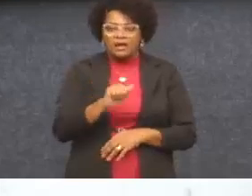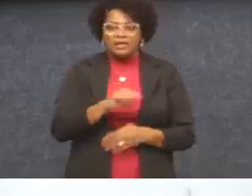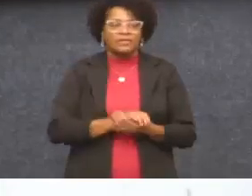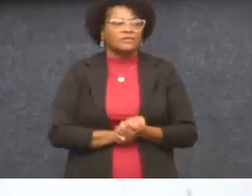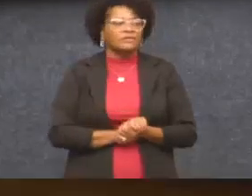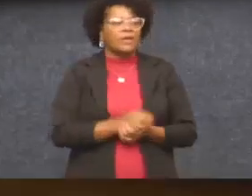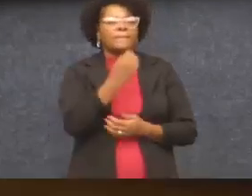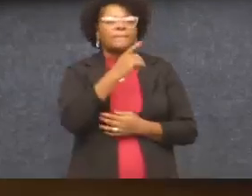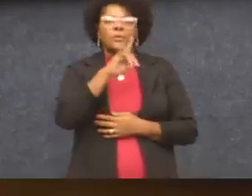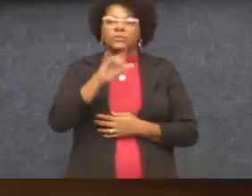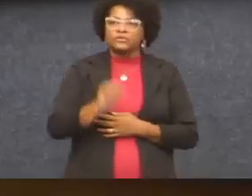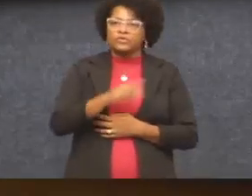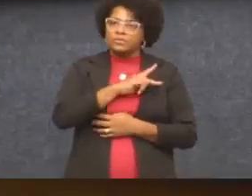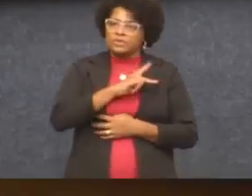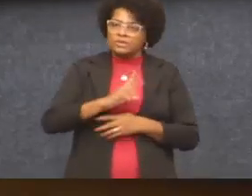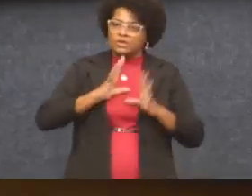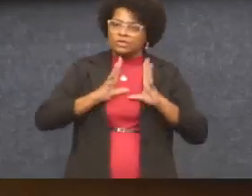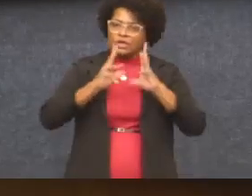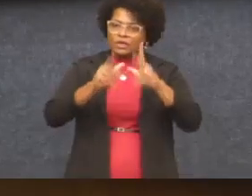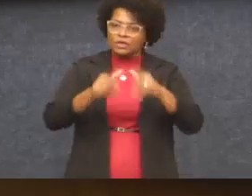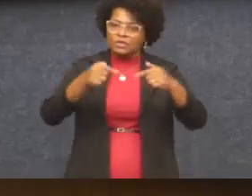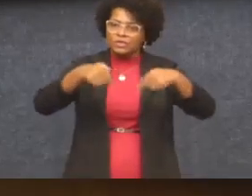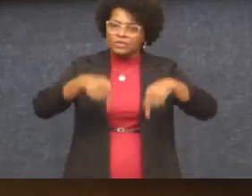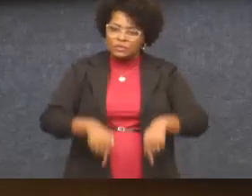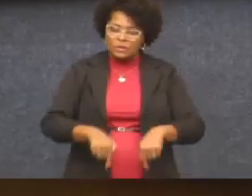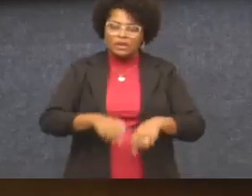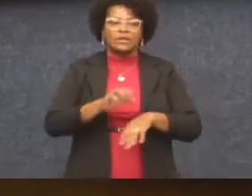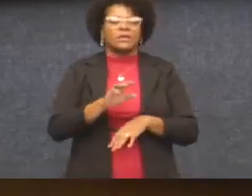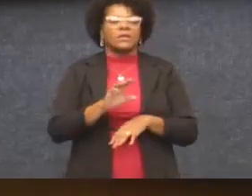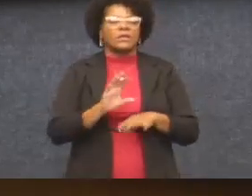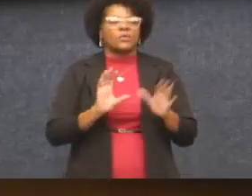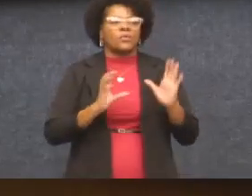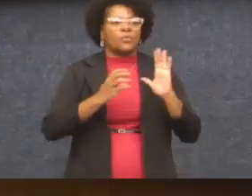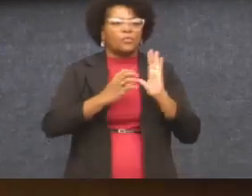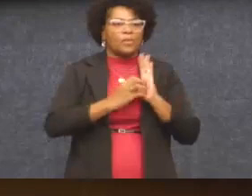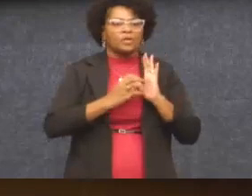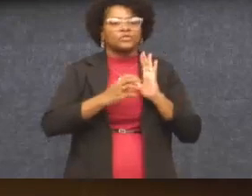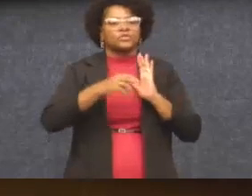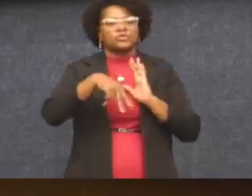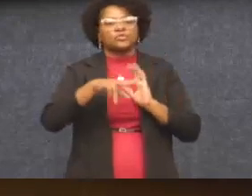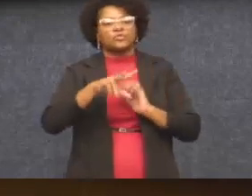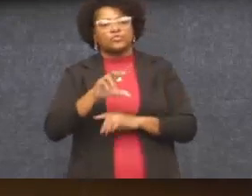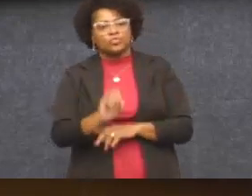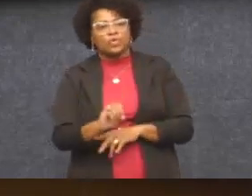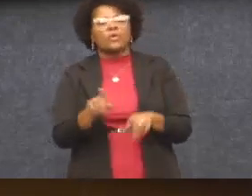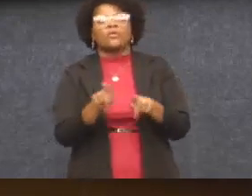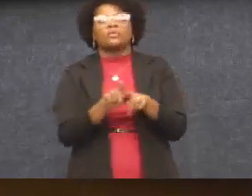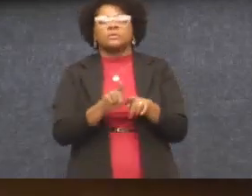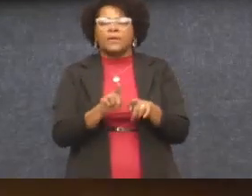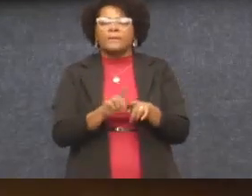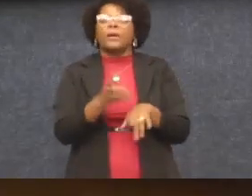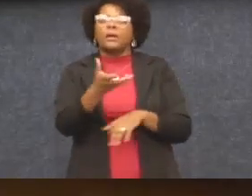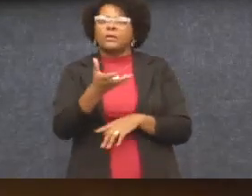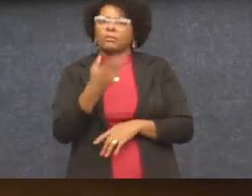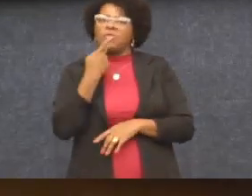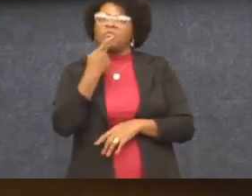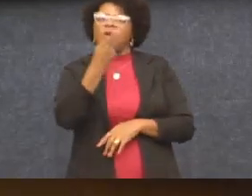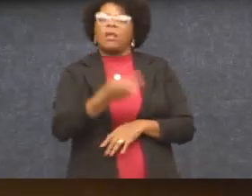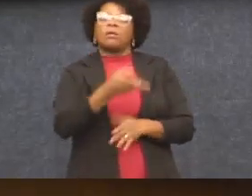Bom dia, presidente, bom dia a todos. Nós do Partido Novo também queremos reforçar a manutenção do